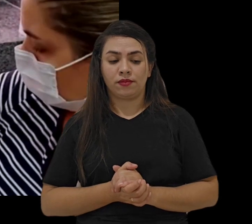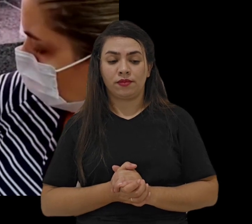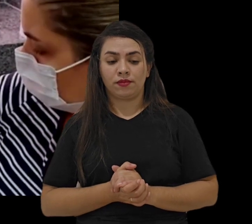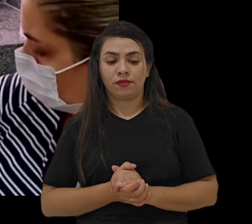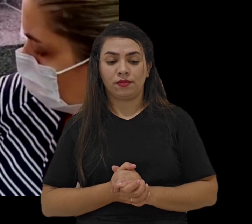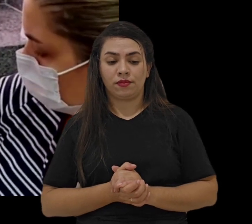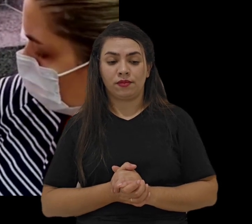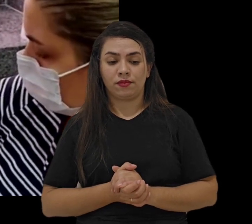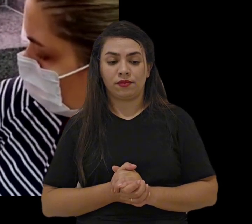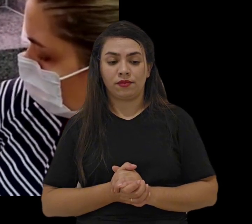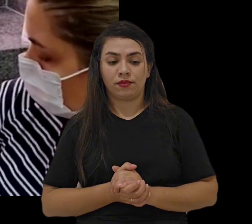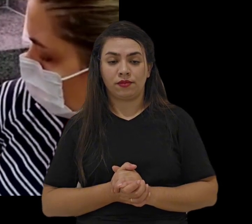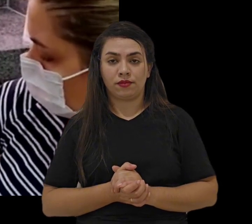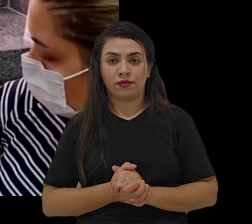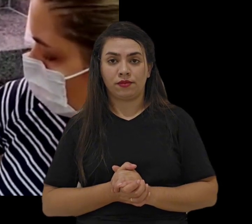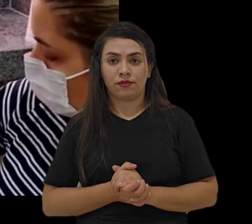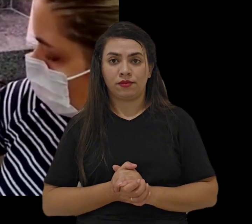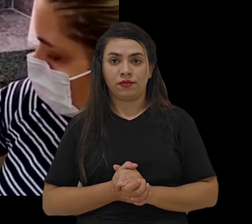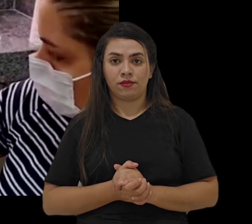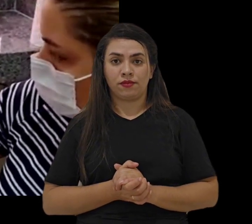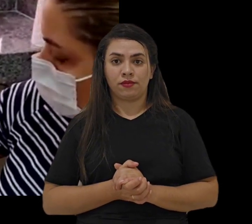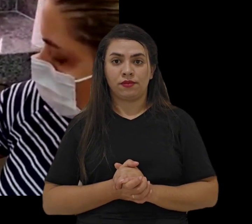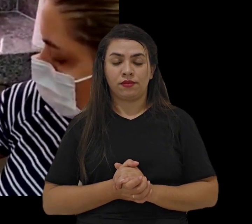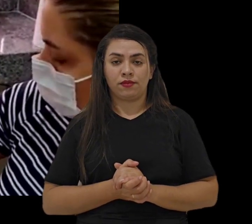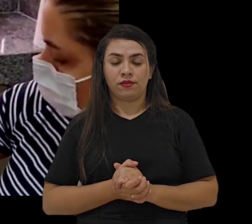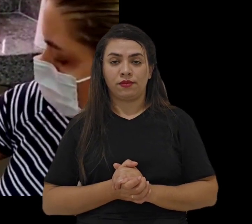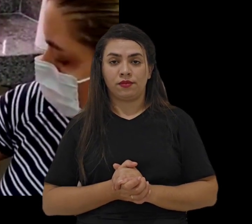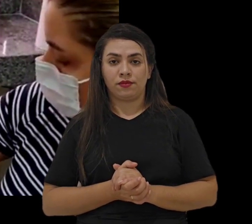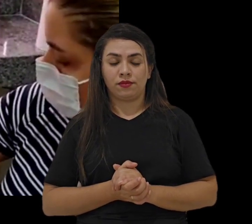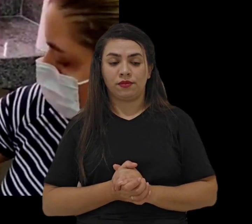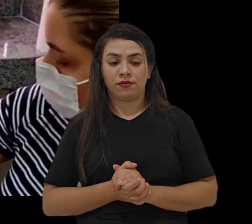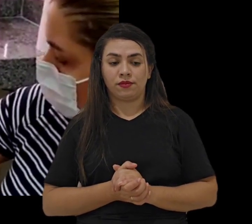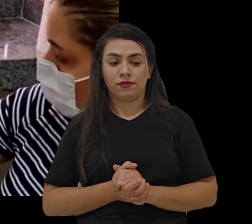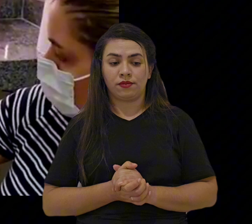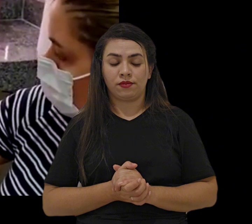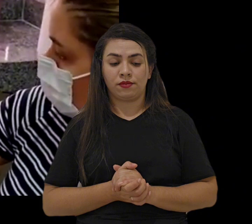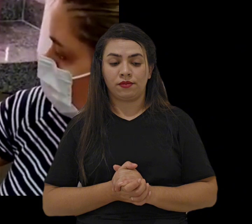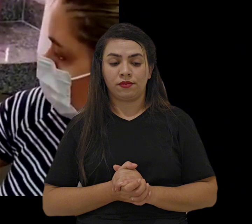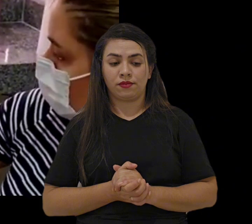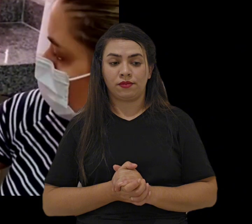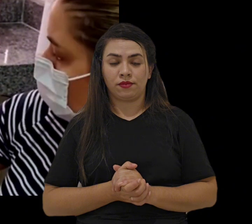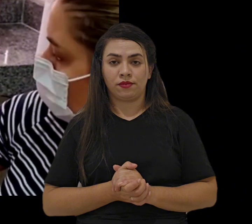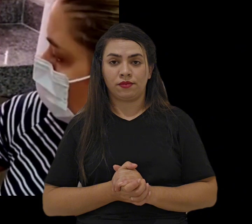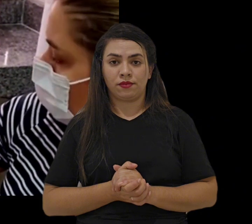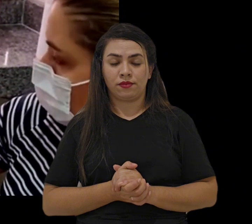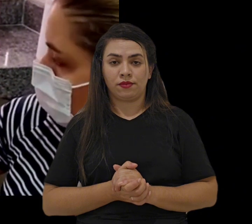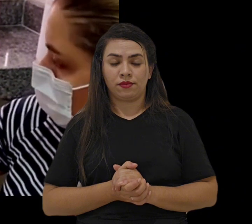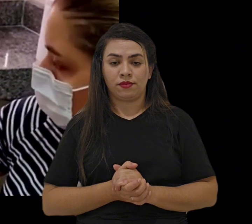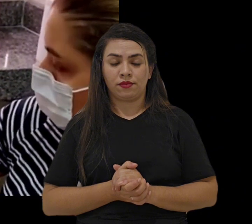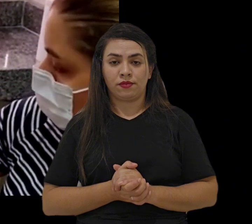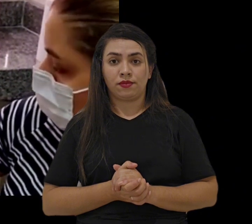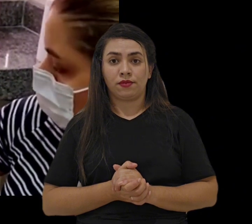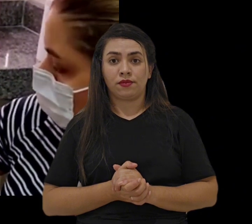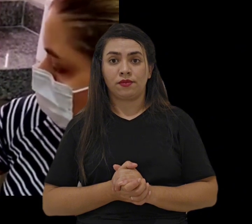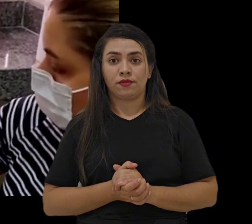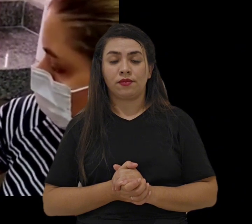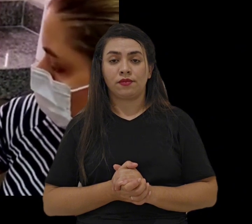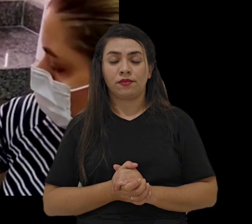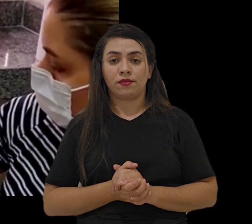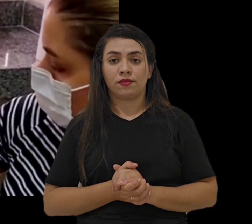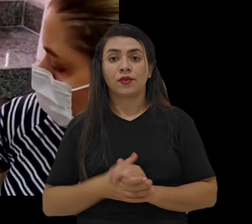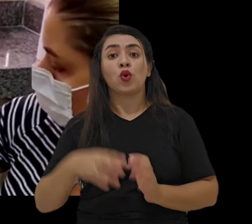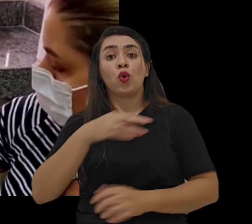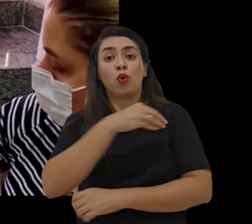dobra, limpa, dobra. Ou faz a limpeza dessa maneira que eu fiz, ou vocês podem fazer a limpeza